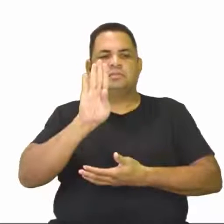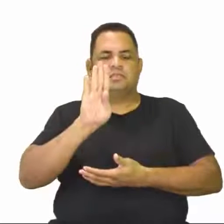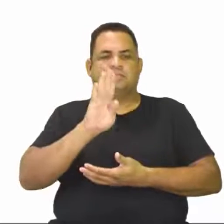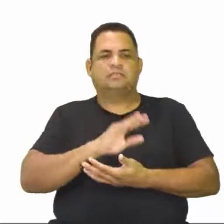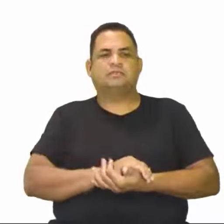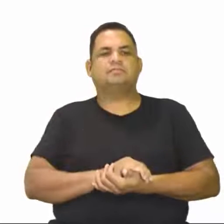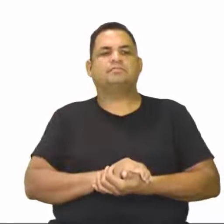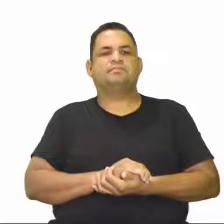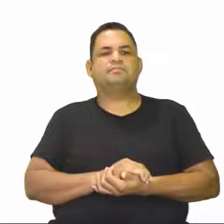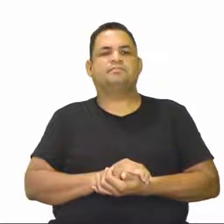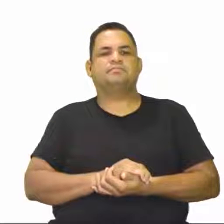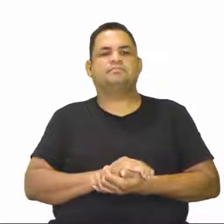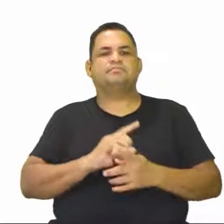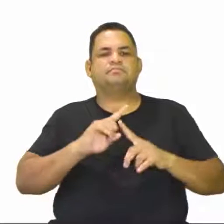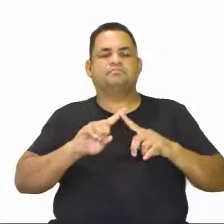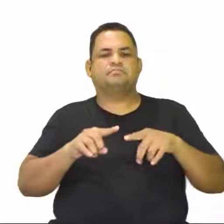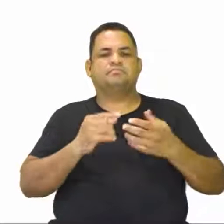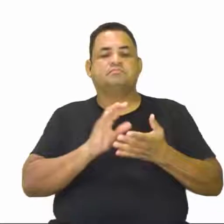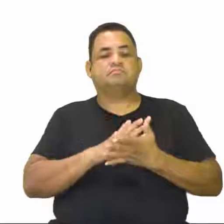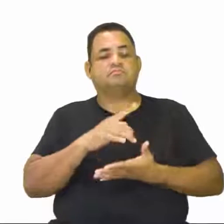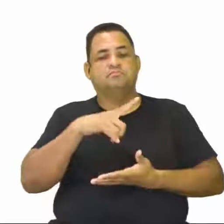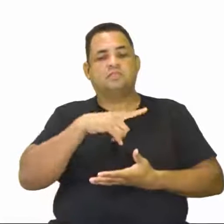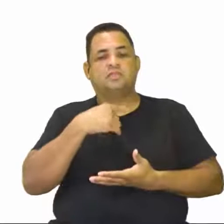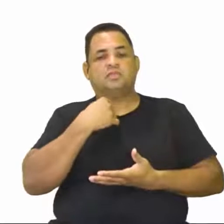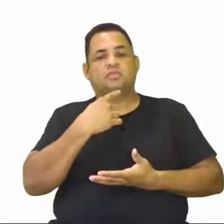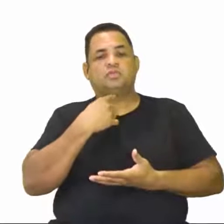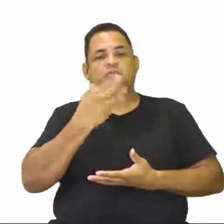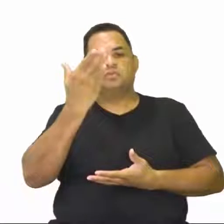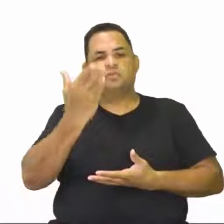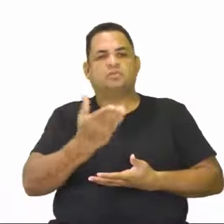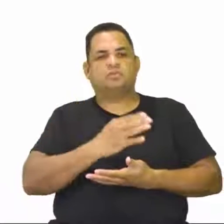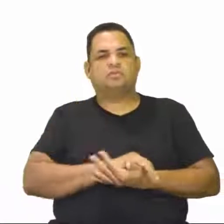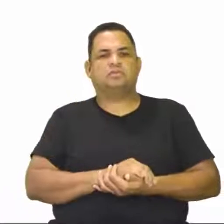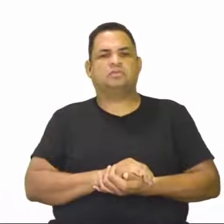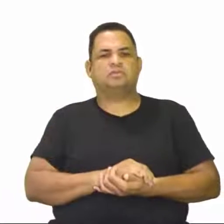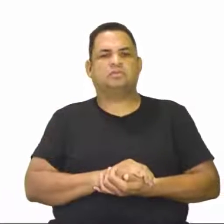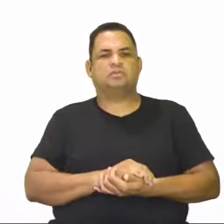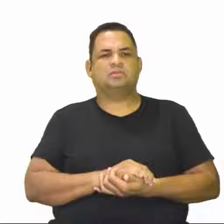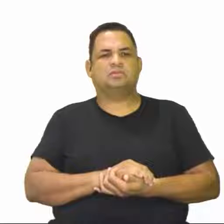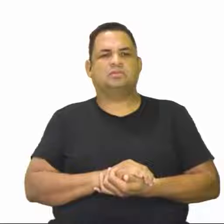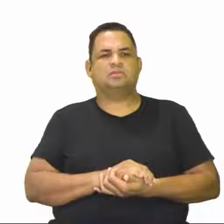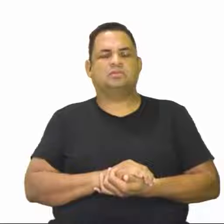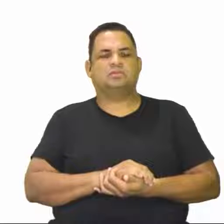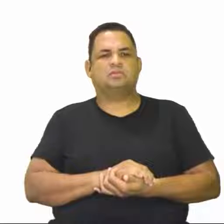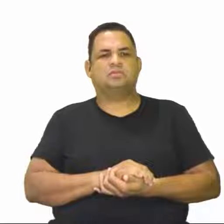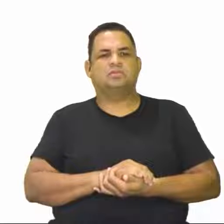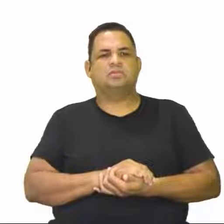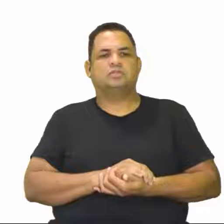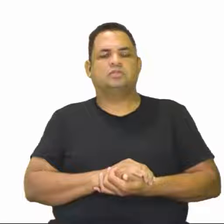B. Mas, para tirar a dúvida, o que nós vamos fazer? Olha só aqui, ó.